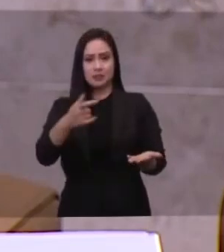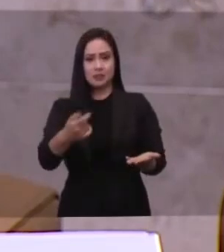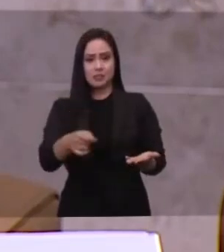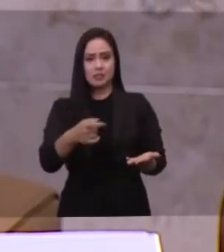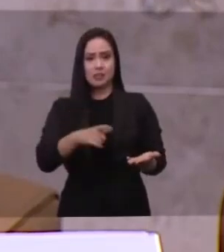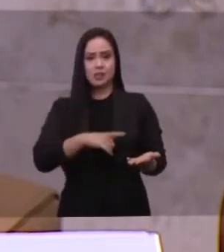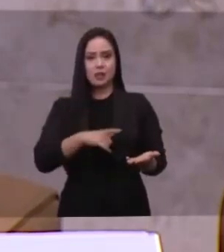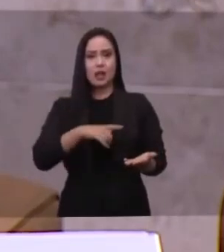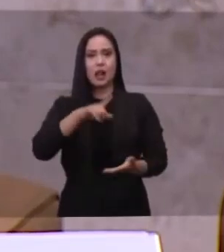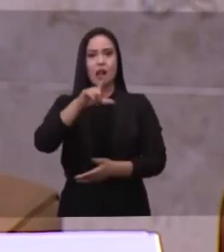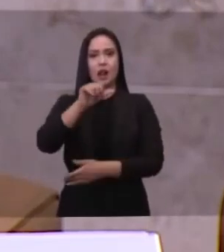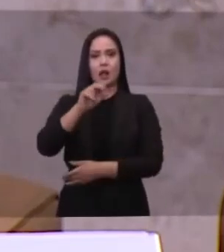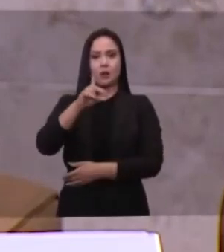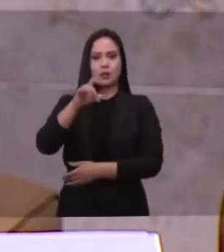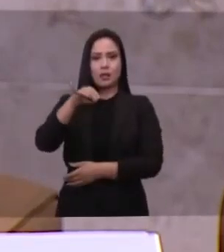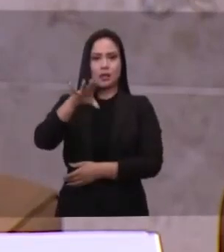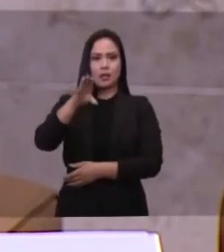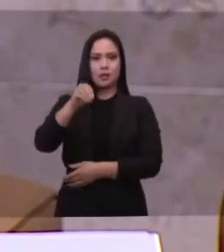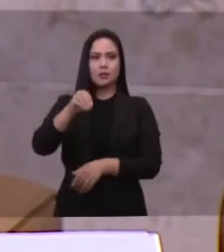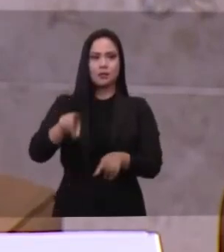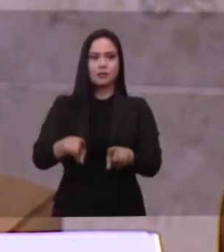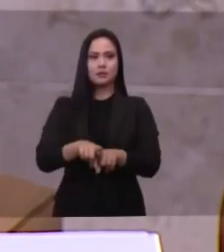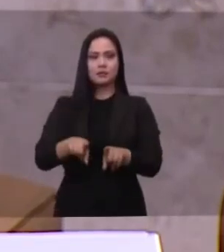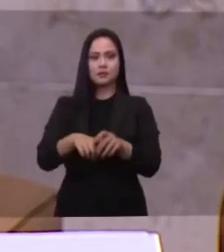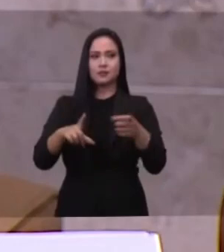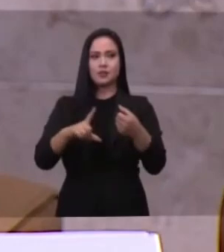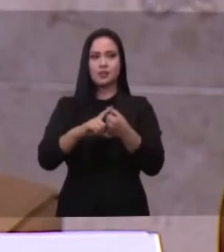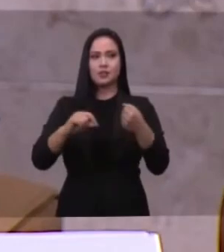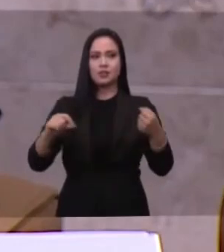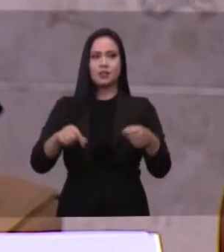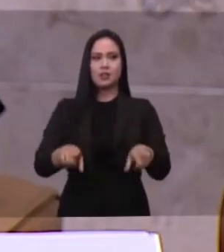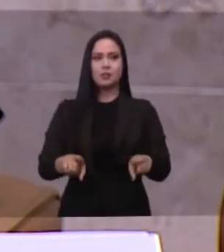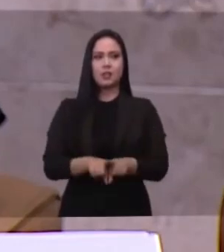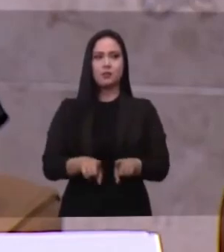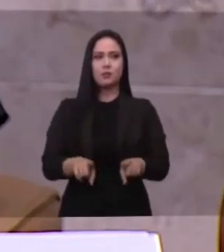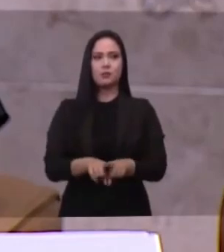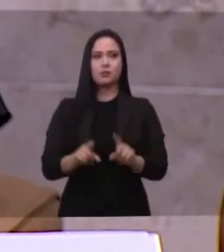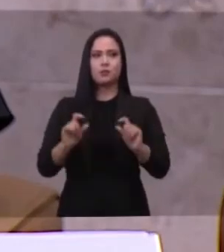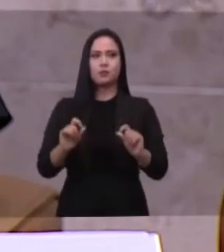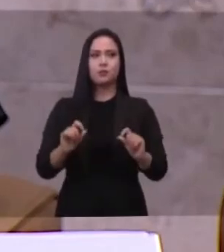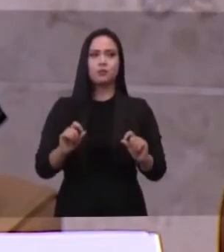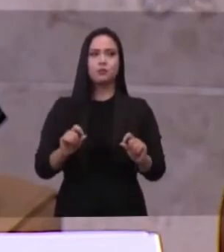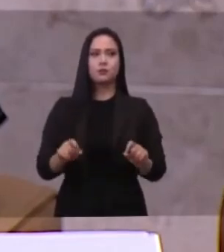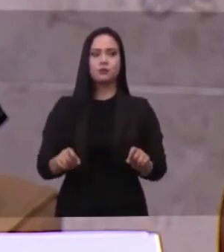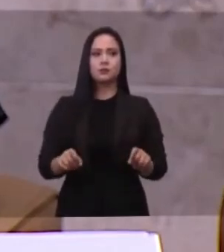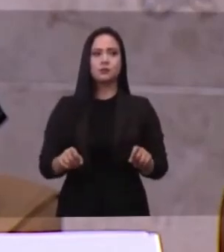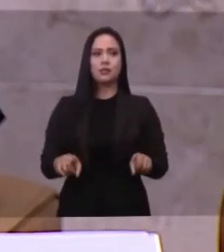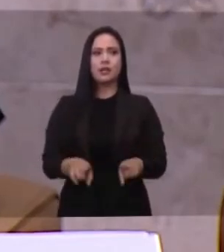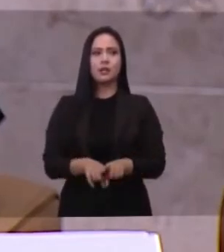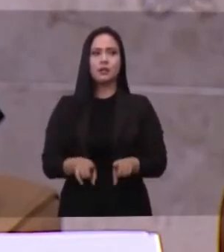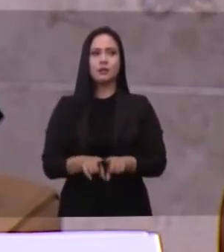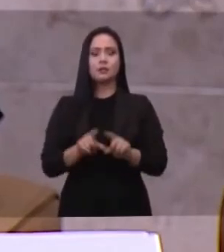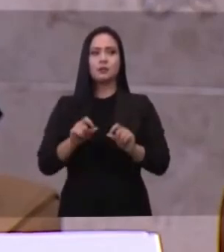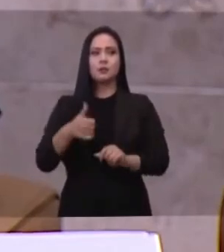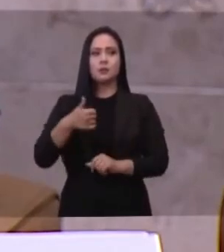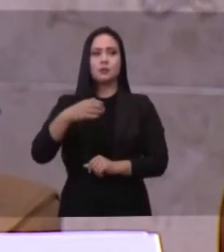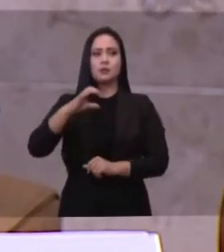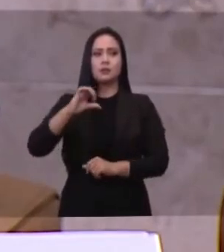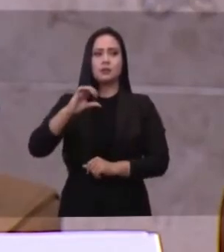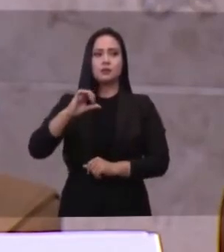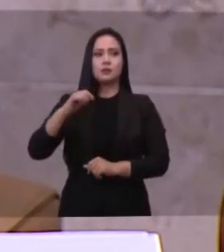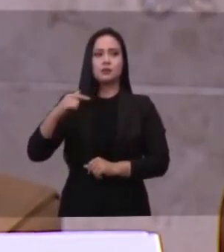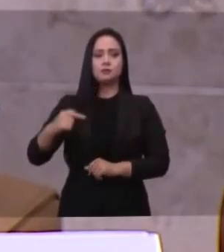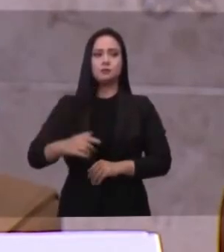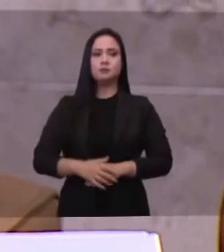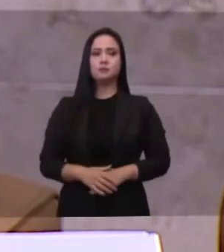do laudêmio, artigo 26, parágrafo 7º da Lei 9.515 de 97. Todavia,